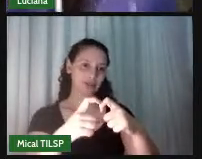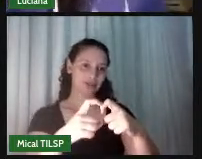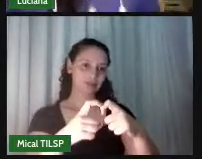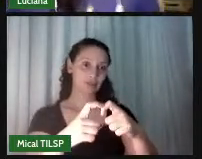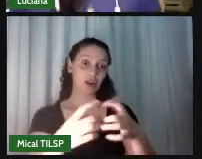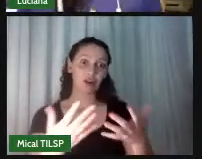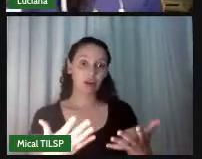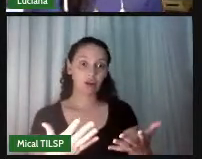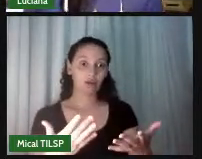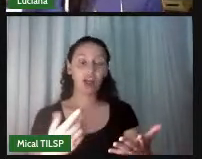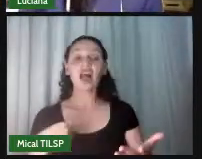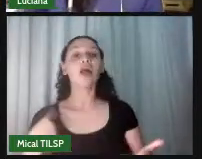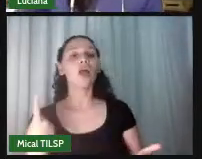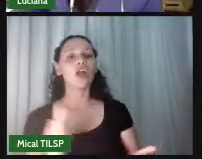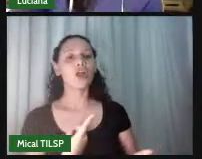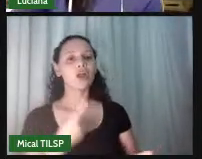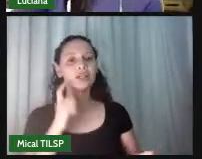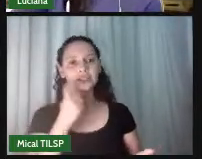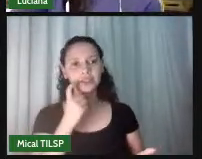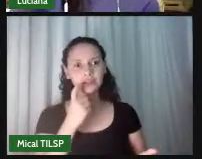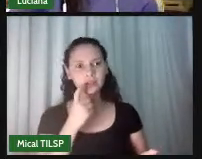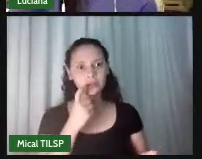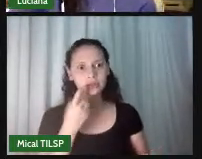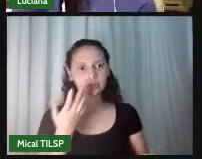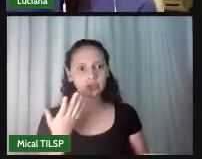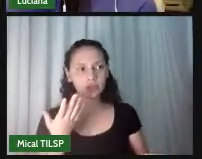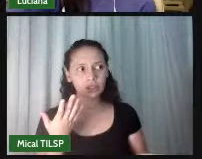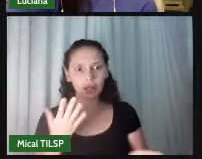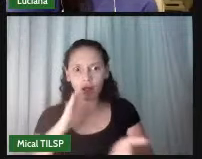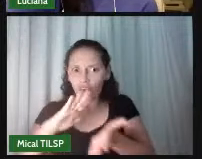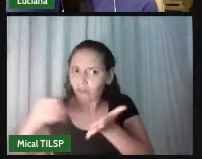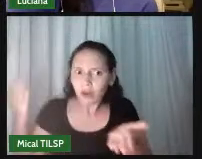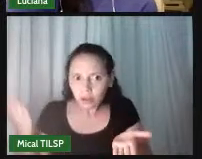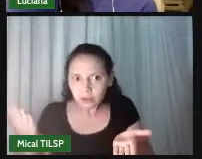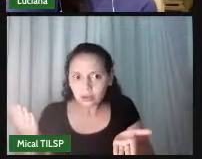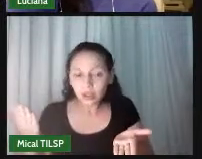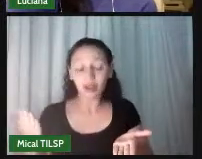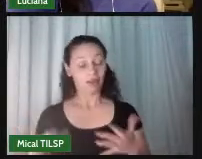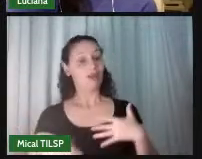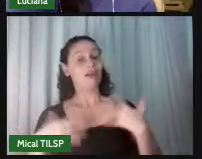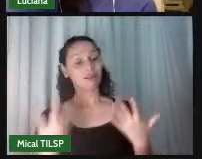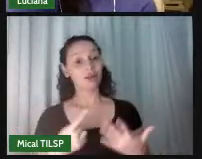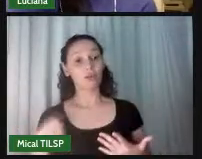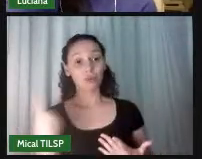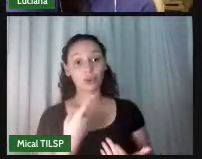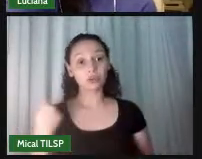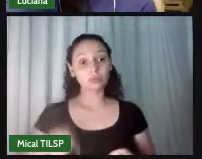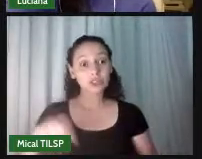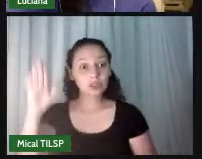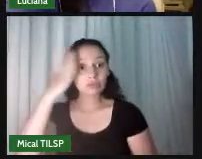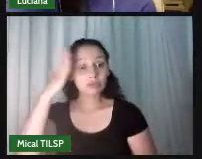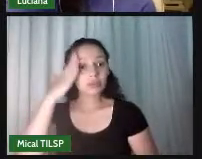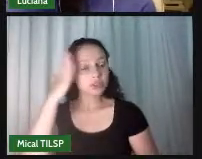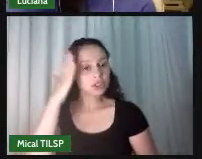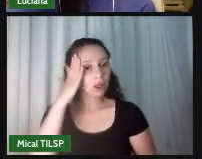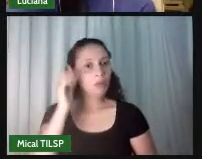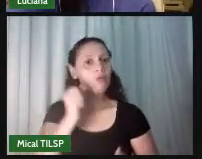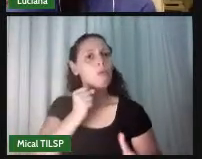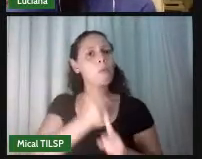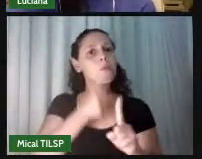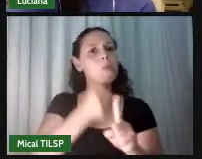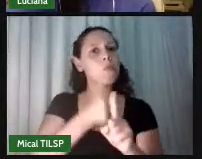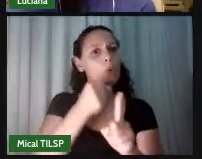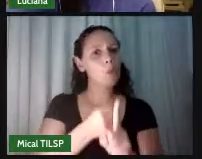Então, a gente tem que ter ciência disso, tem que ter esse conhecimento, até mesmo para, poxa, isso é o meu mercado de trabalho, eu que tenho que atuar